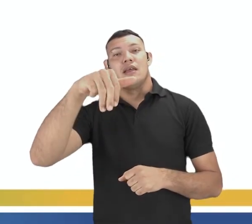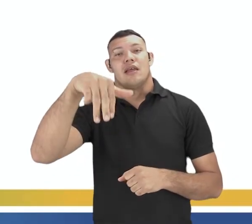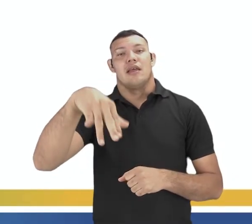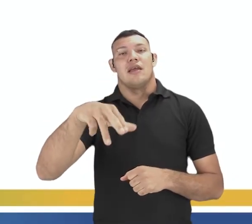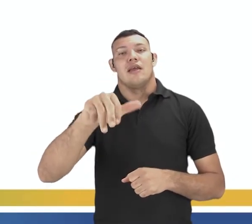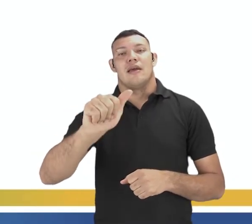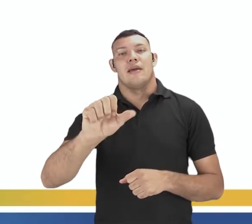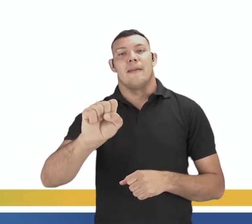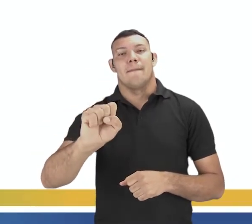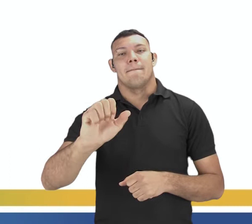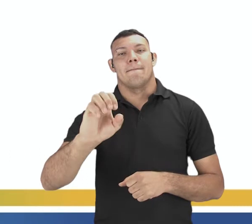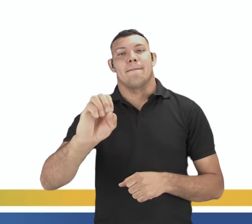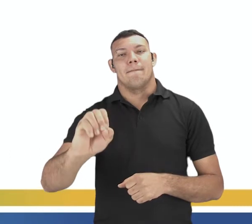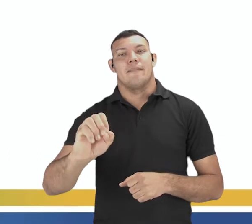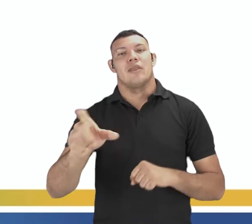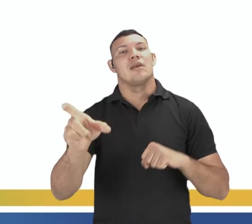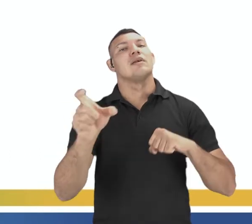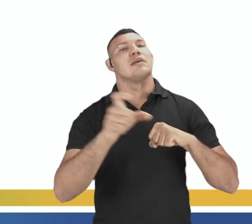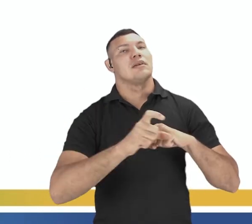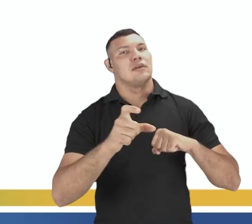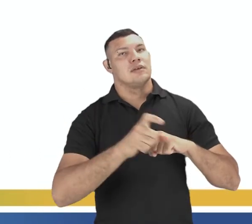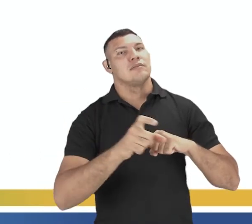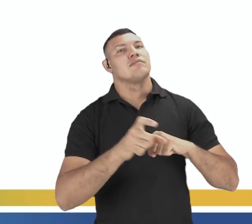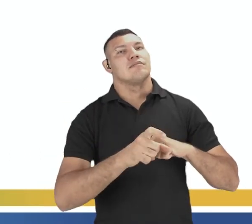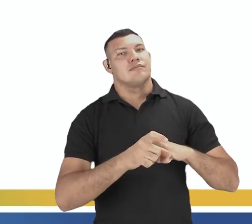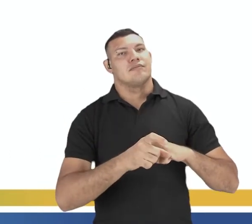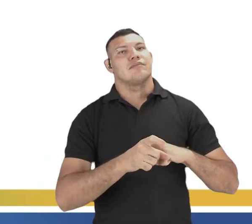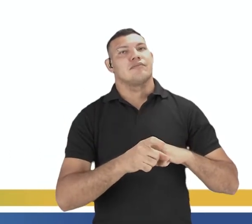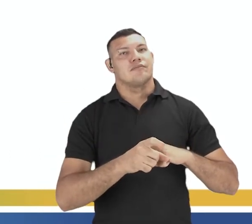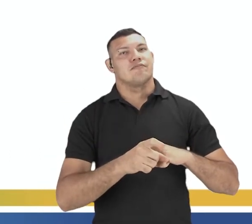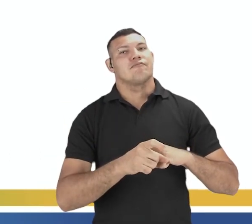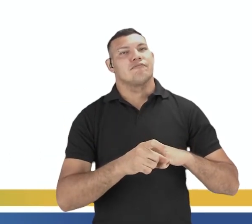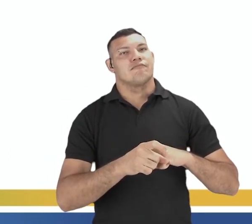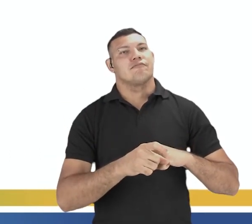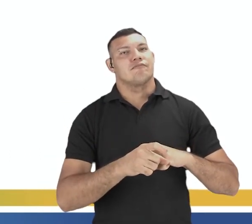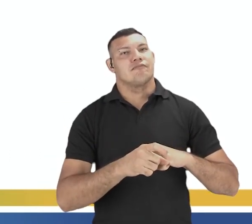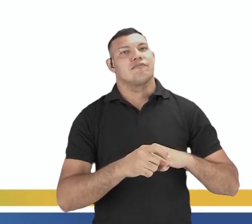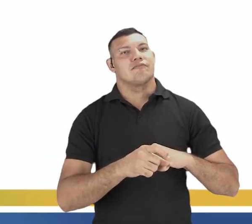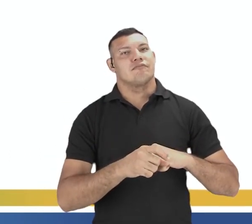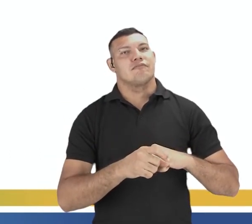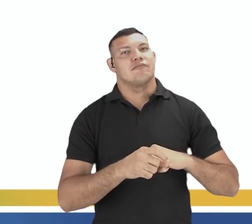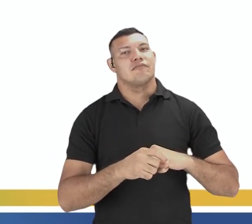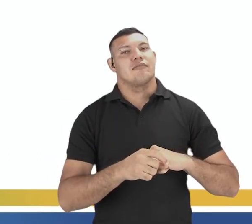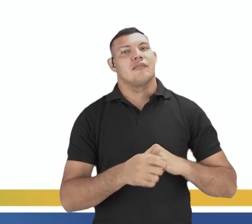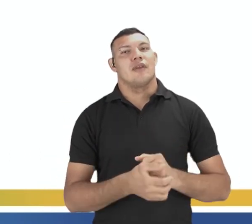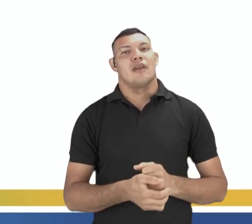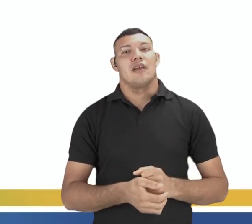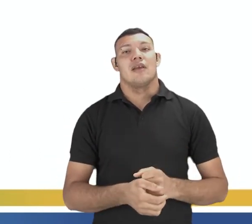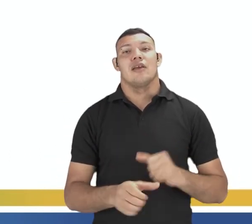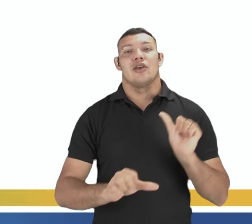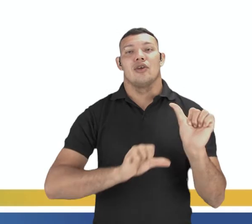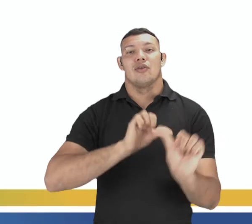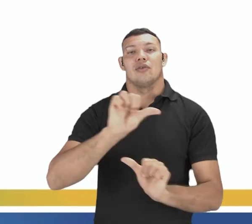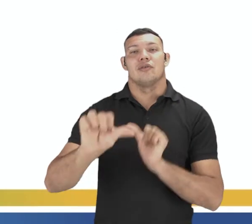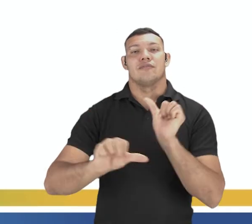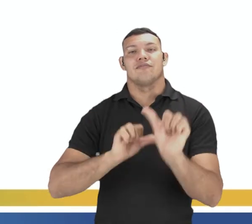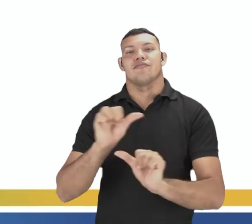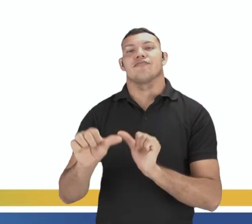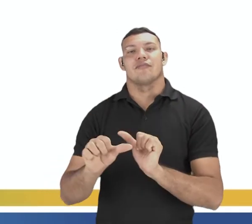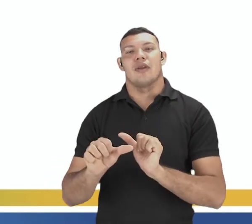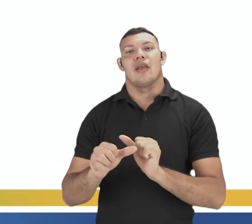amasso é um substantivo. Então, ele deixa de ser verbo e ele é